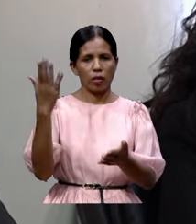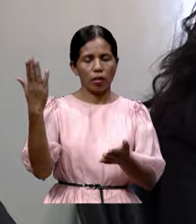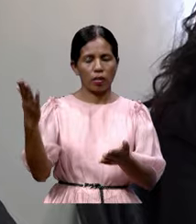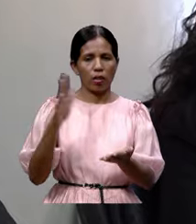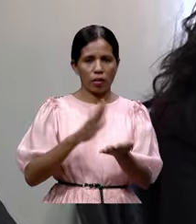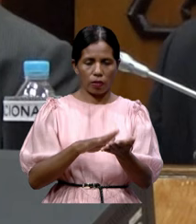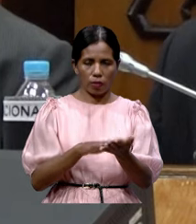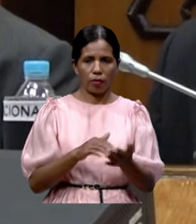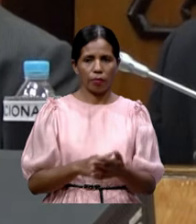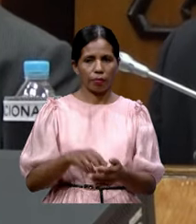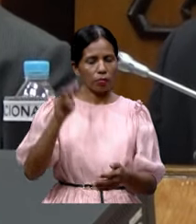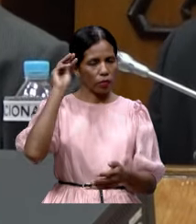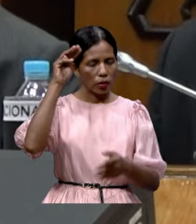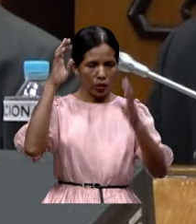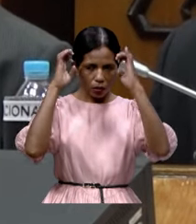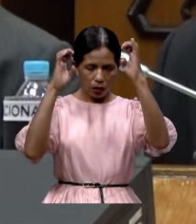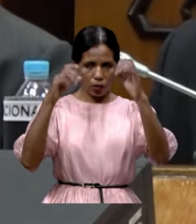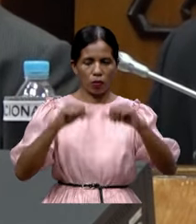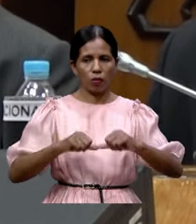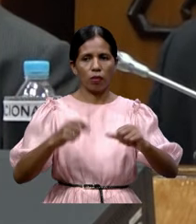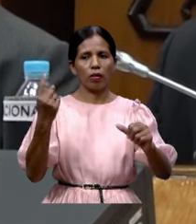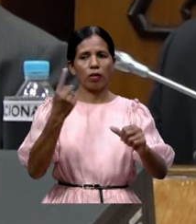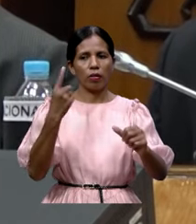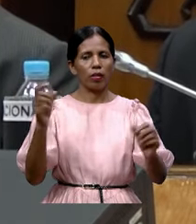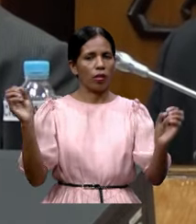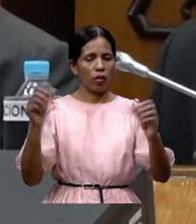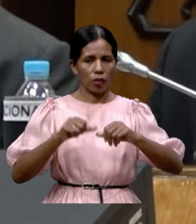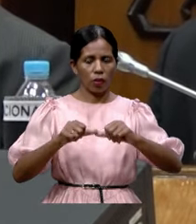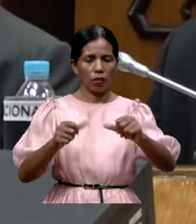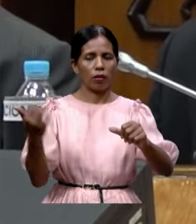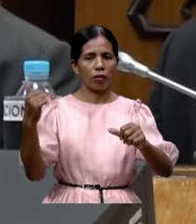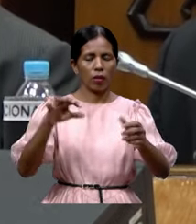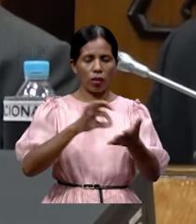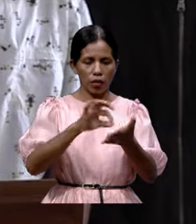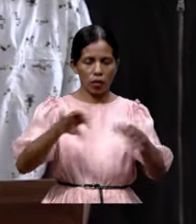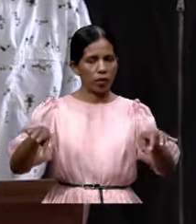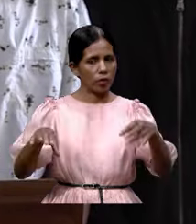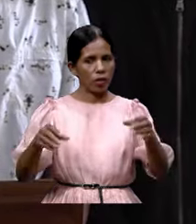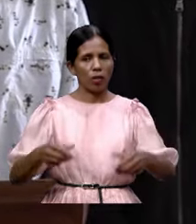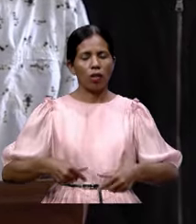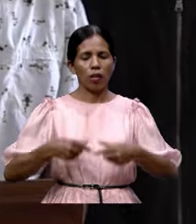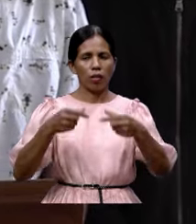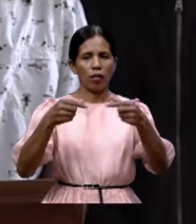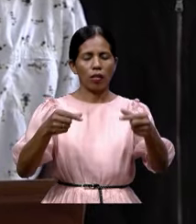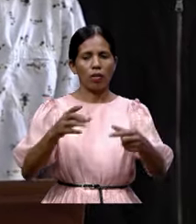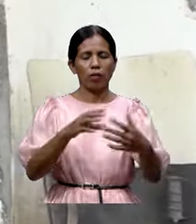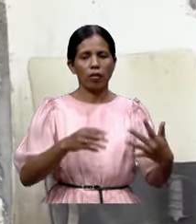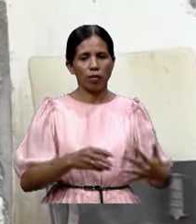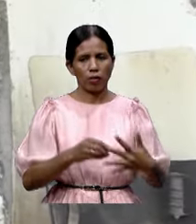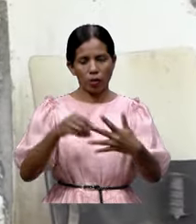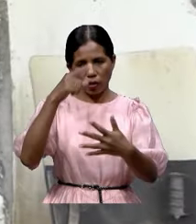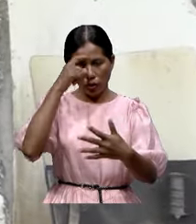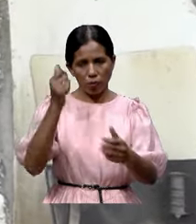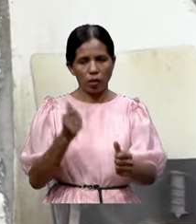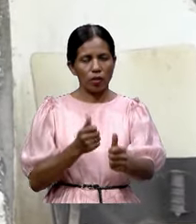escola. Ministra da Educação continua mantendo a posição, la continua ser no contrato, não la integra e a ingresso especial também la